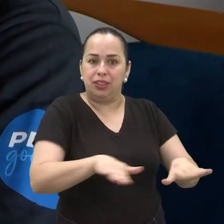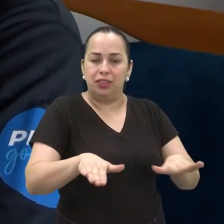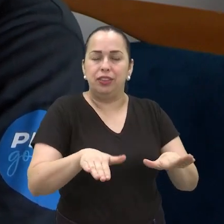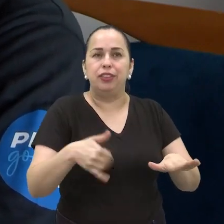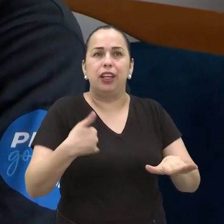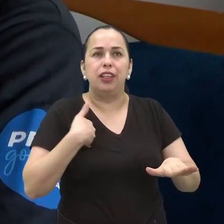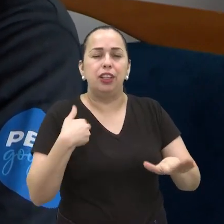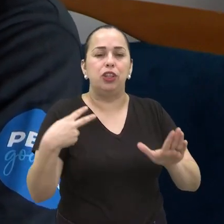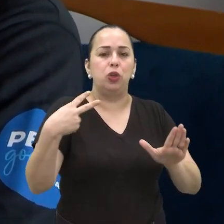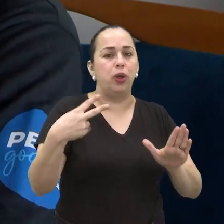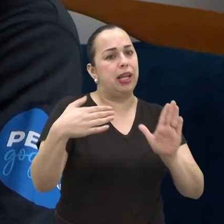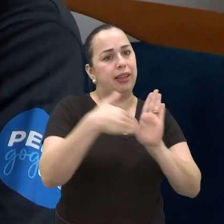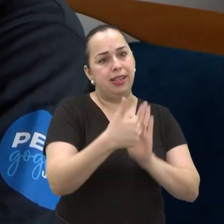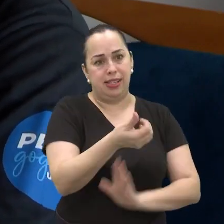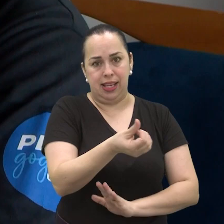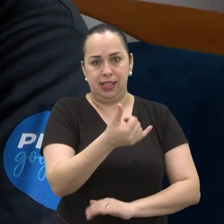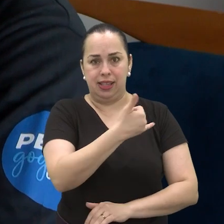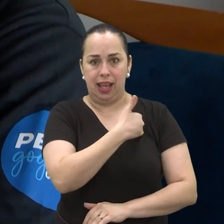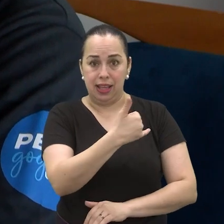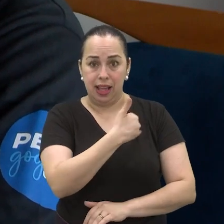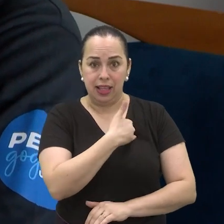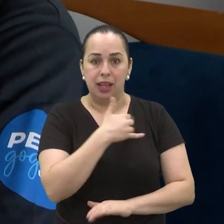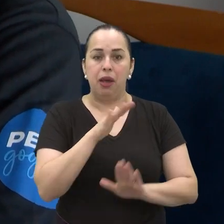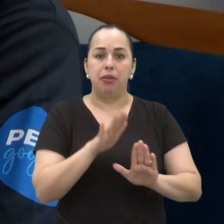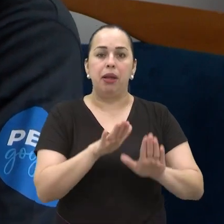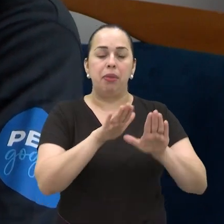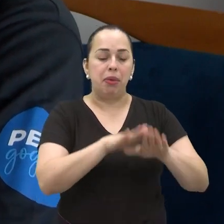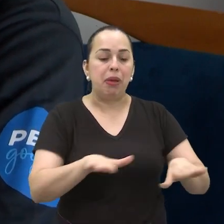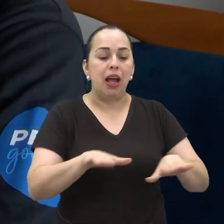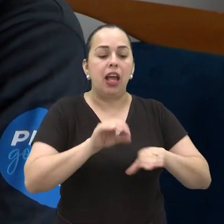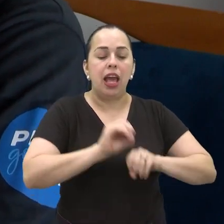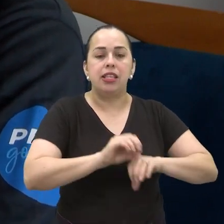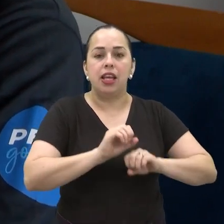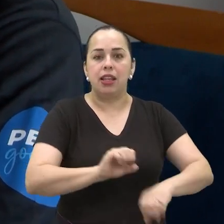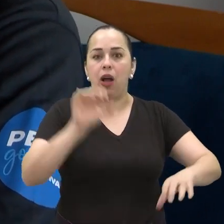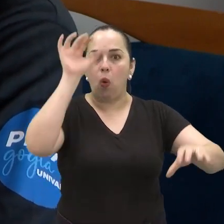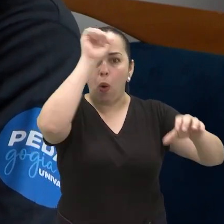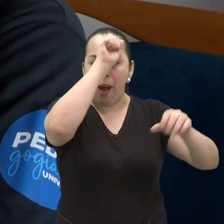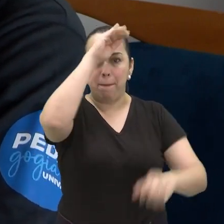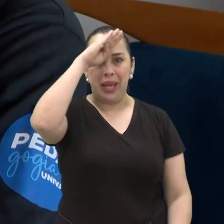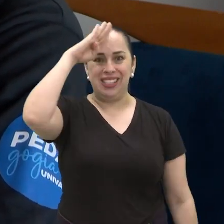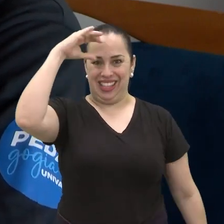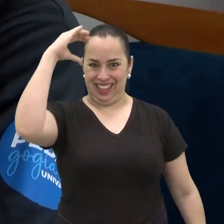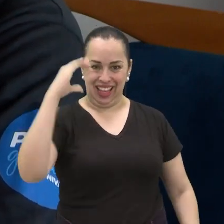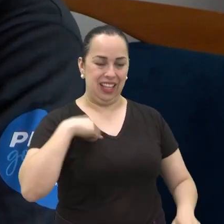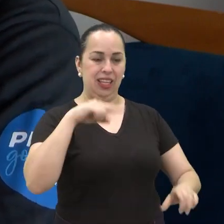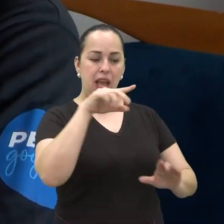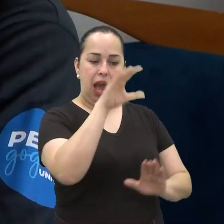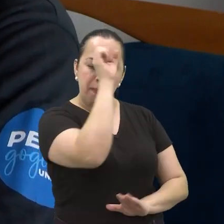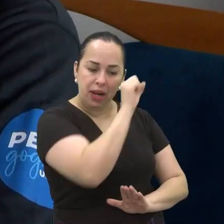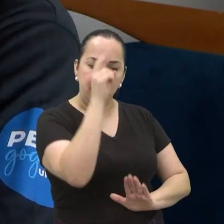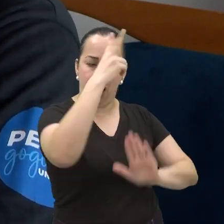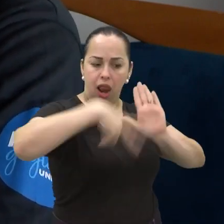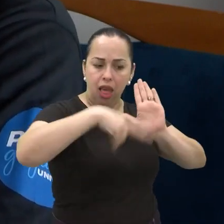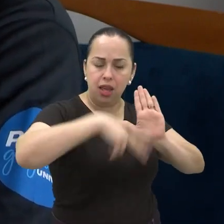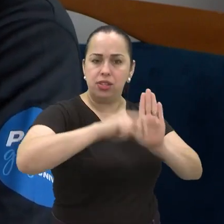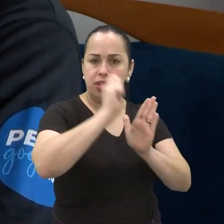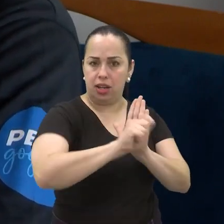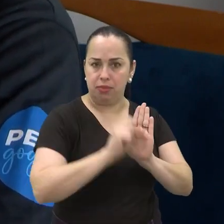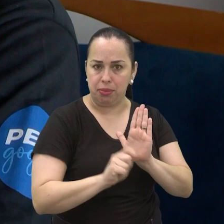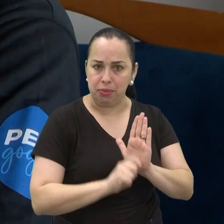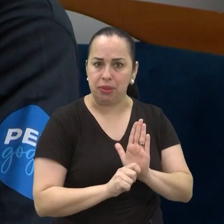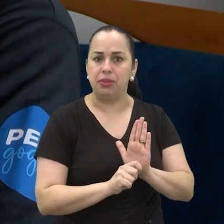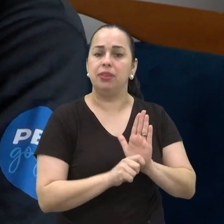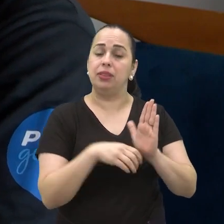educação infantil é dos 2 até os 6 anos. E eu gosto muito da parte de alfabetização. E as crianças saem pré-alfabetizadas da